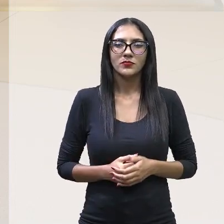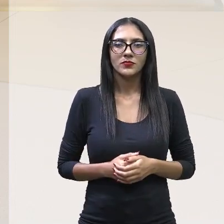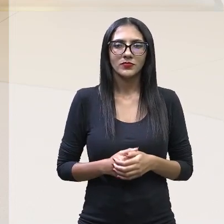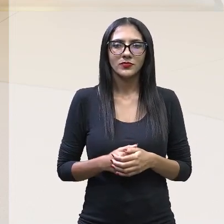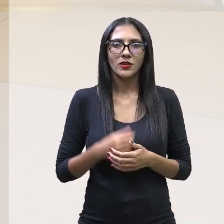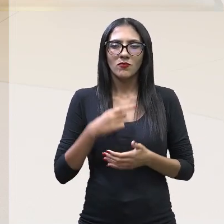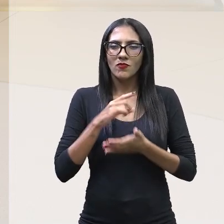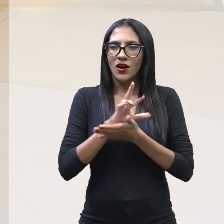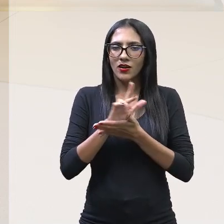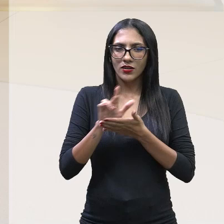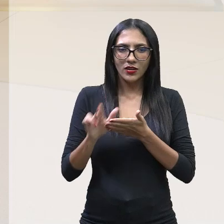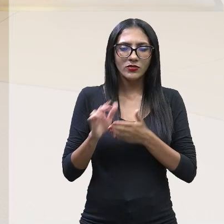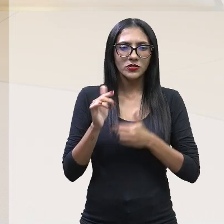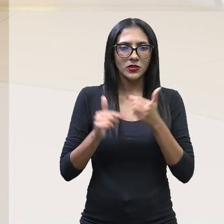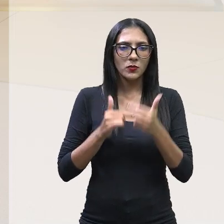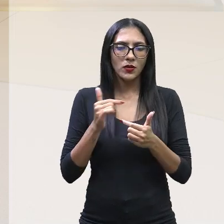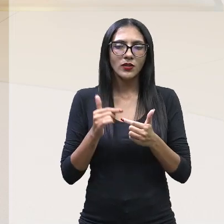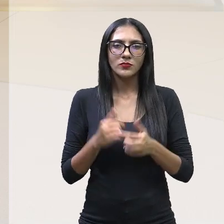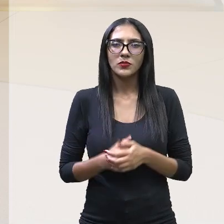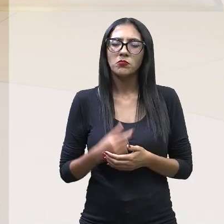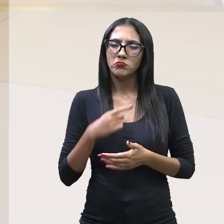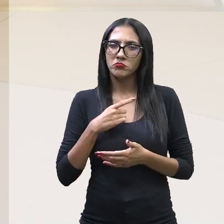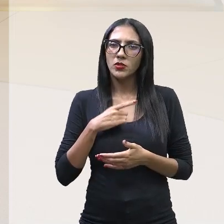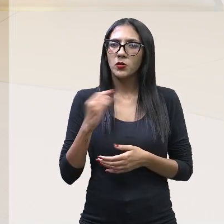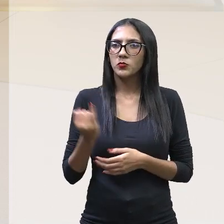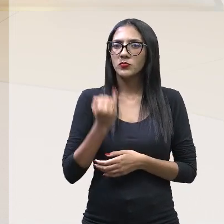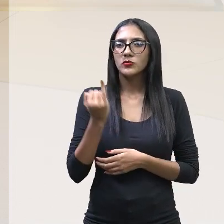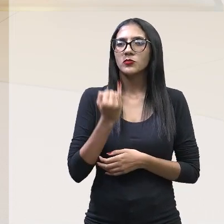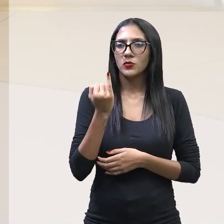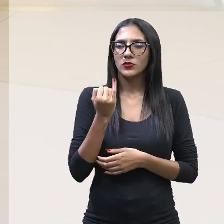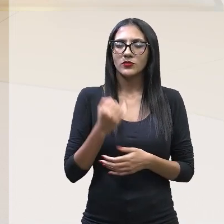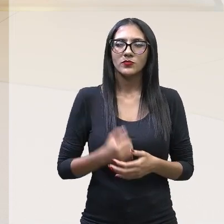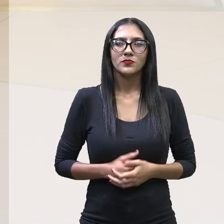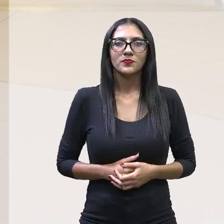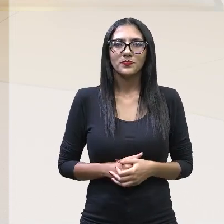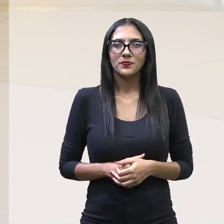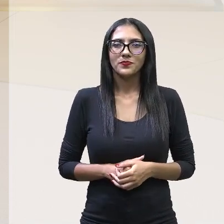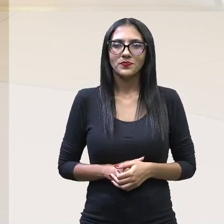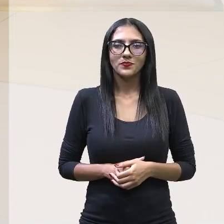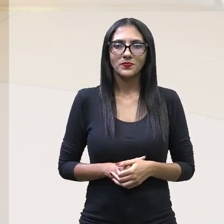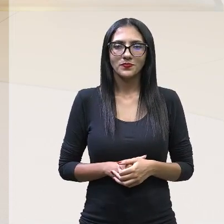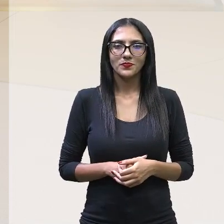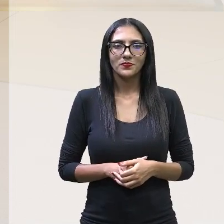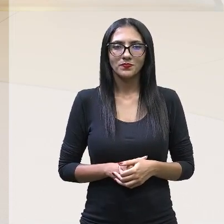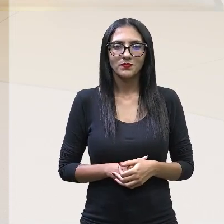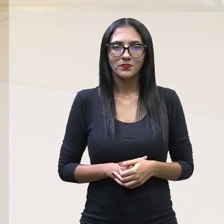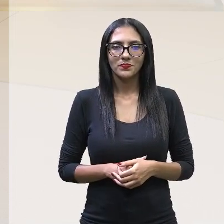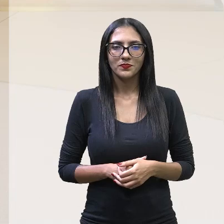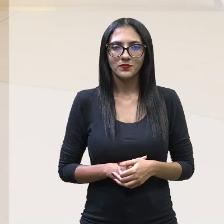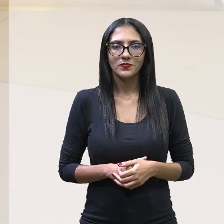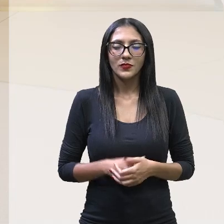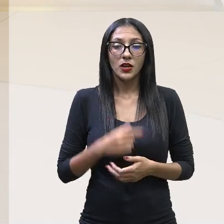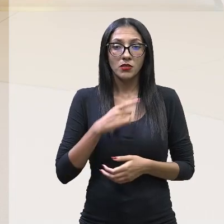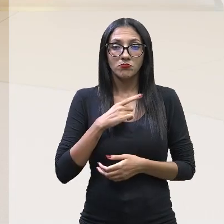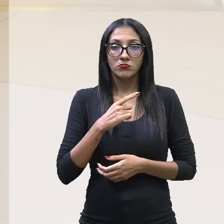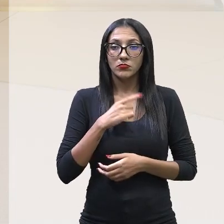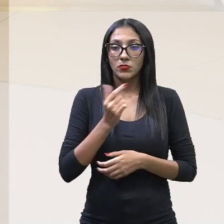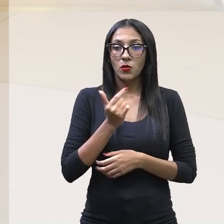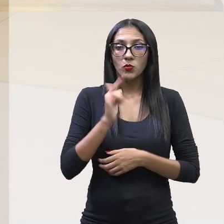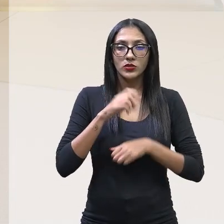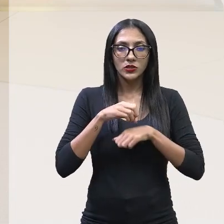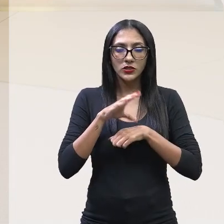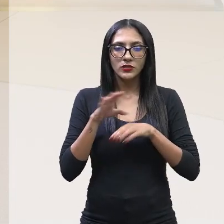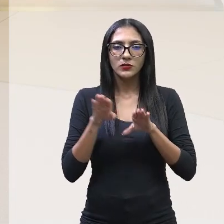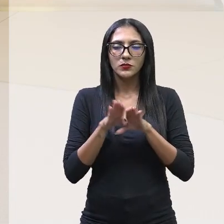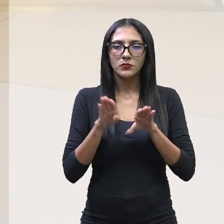exercer essas ocupações que estão aí no nosso mercado disponível na Amazônia. Exatamente, né? Tem mais uma dica para você aí que se interessou a trabalhar no